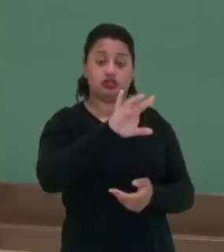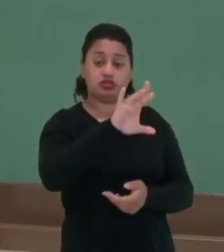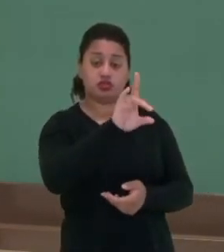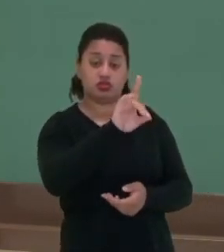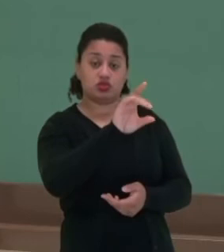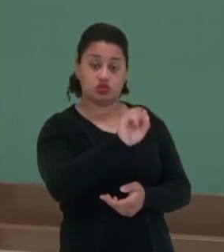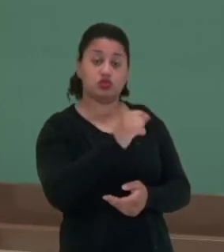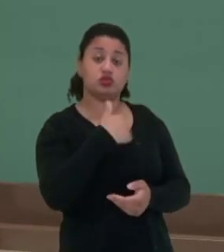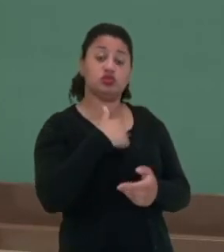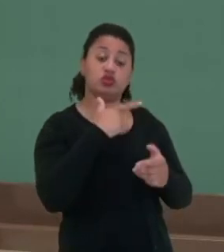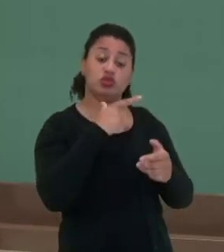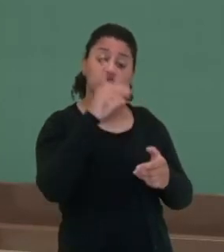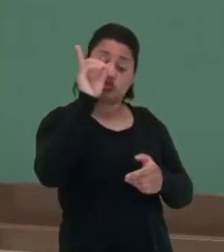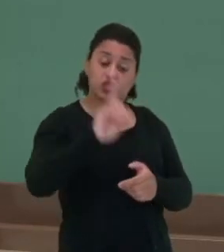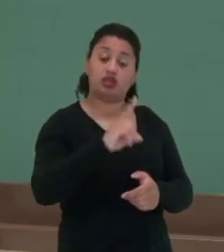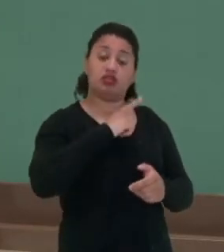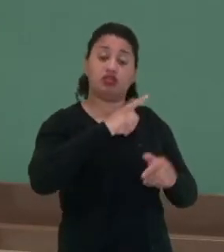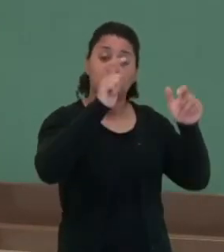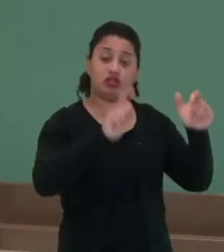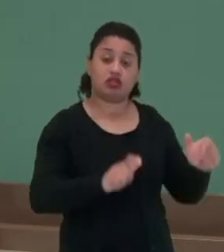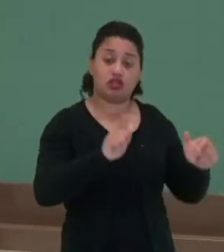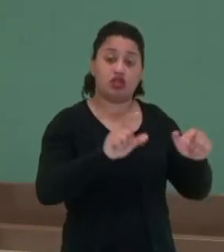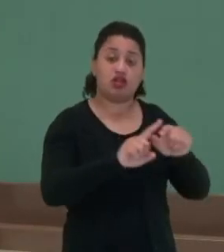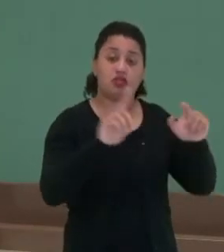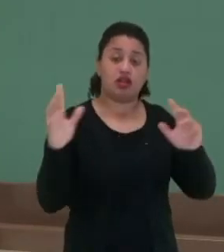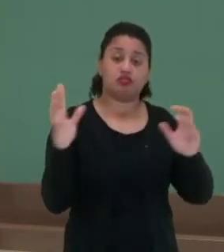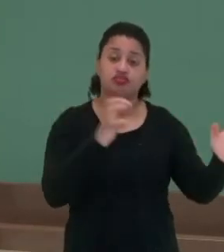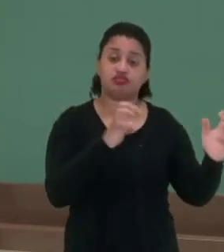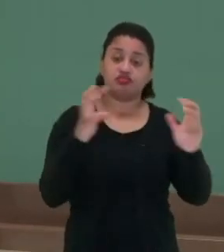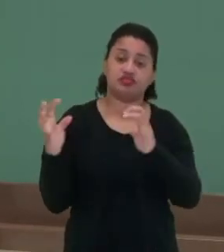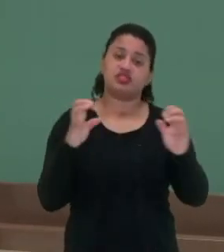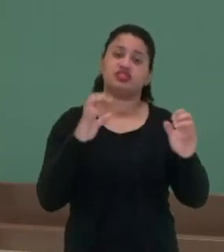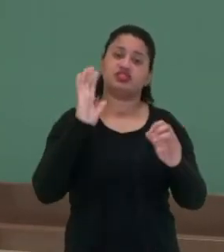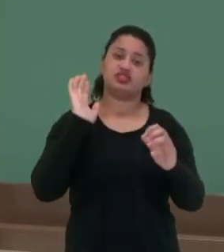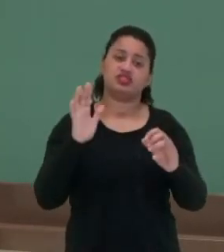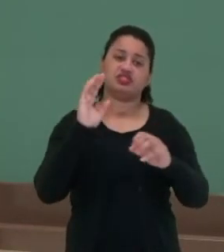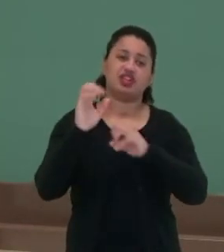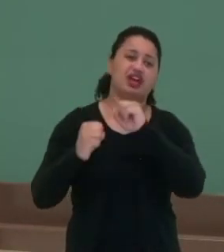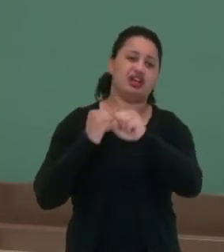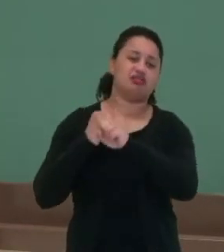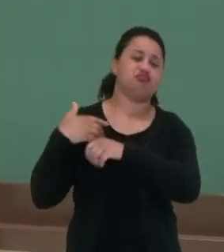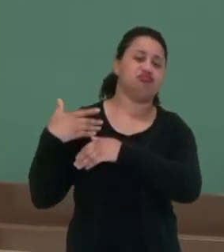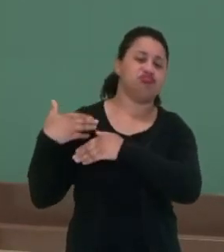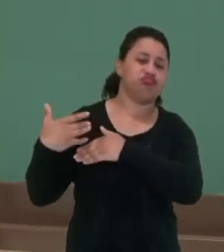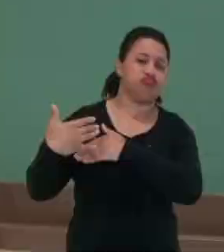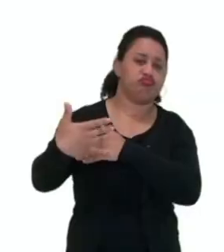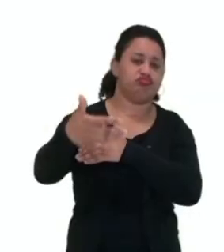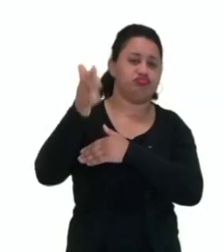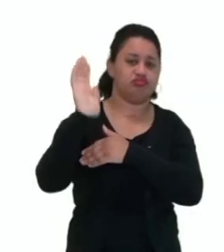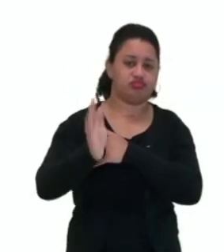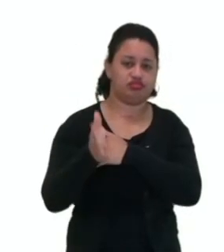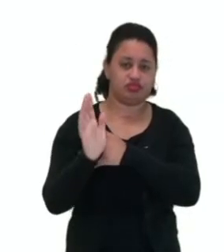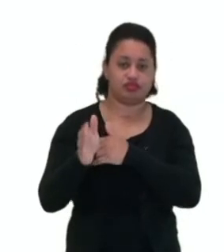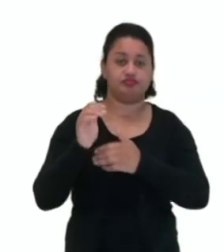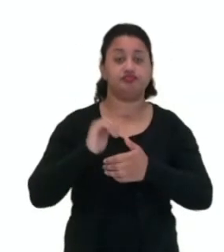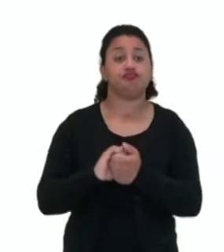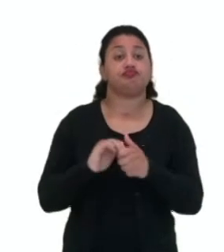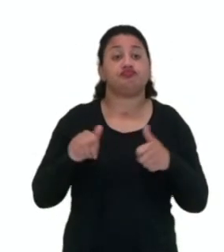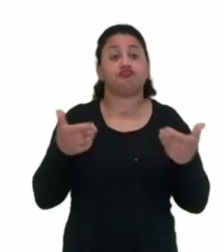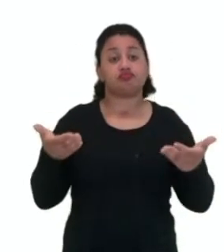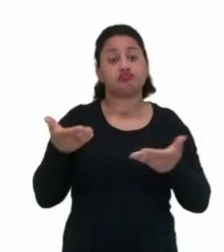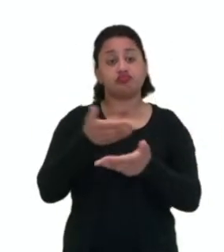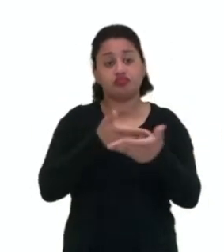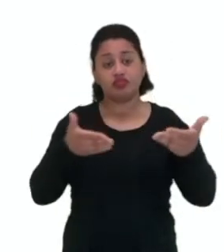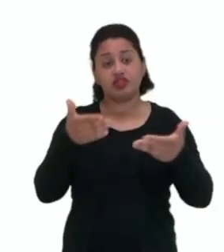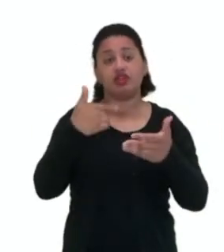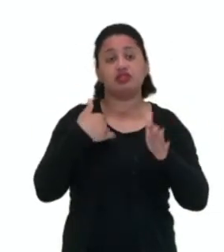território. Porém, esse conflito ele já vem perdurando durante muito tempo. Mesmo partilhando de uma